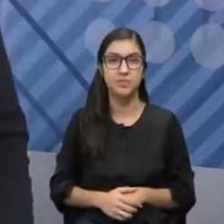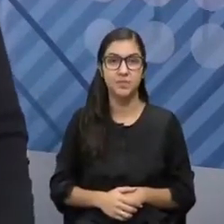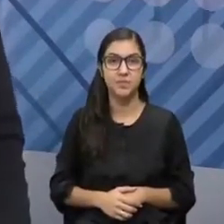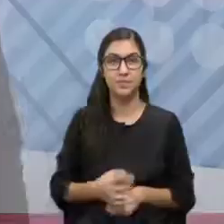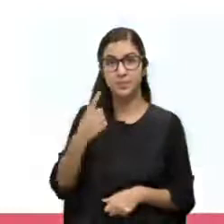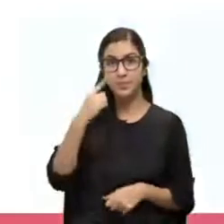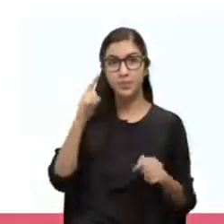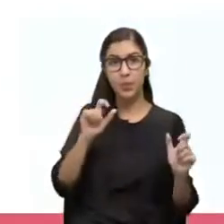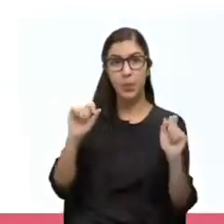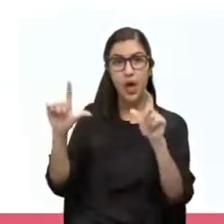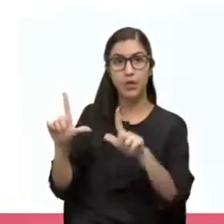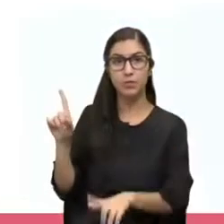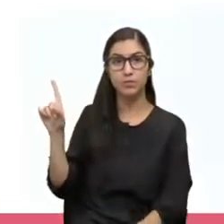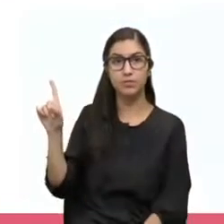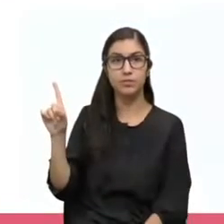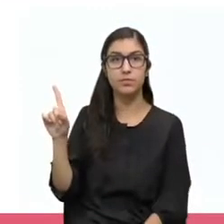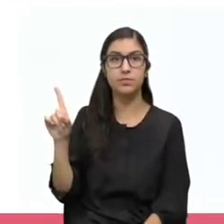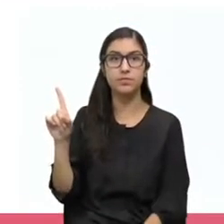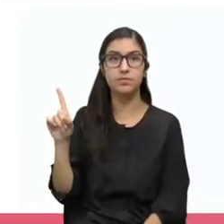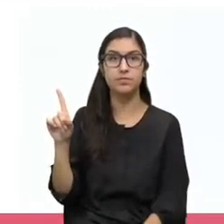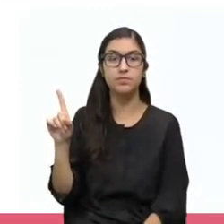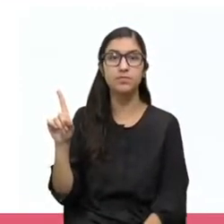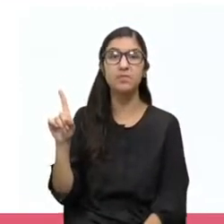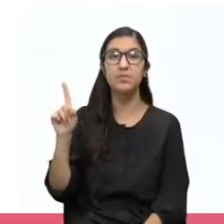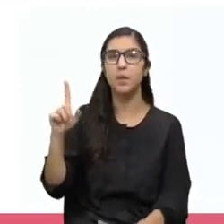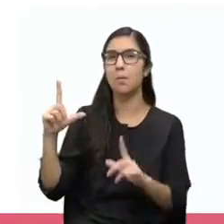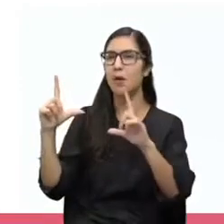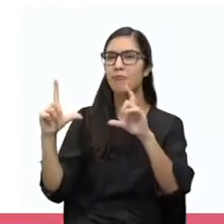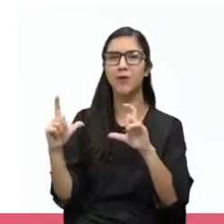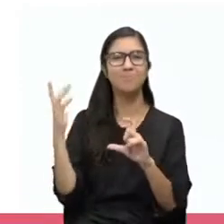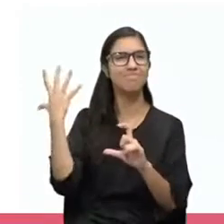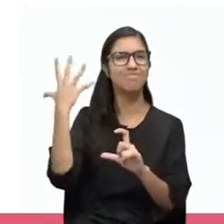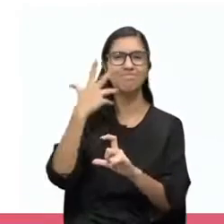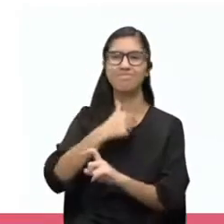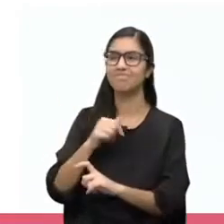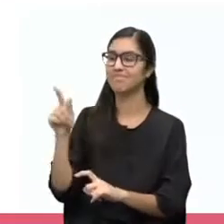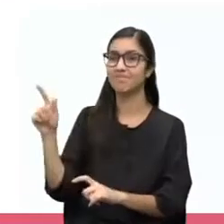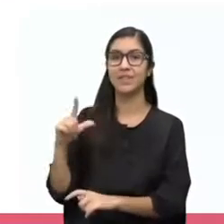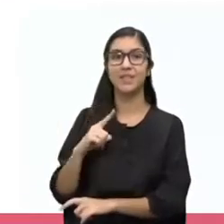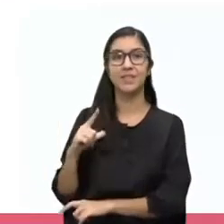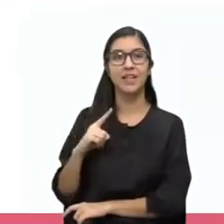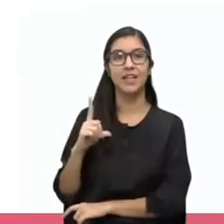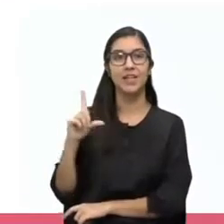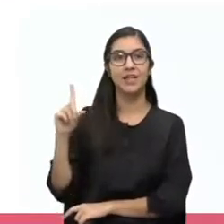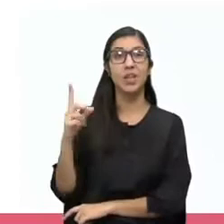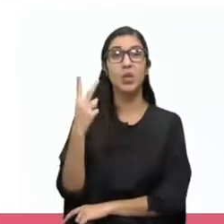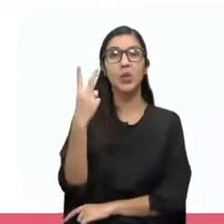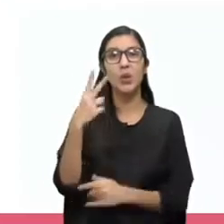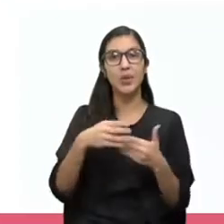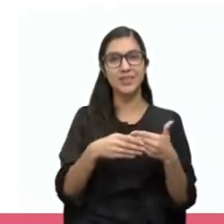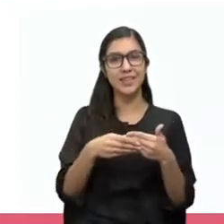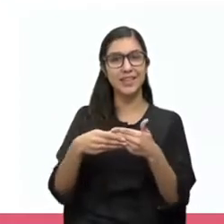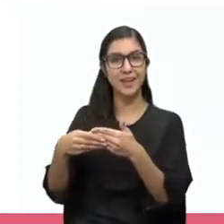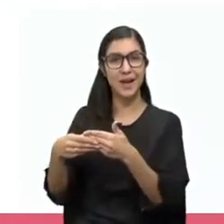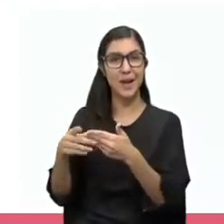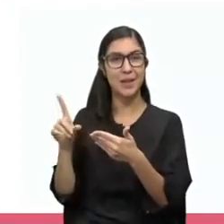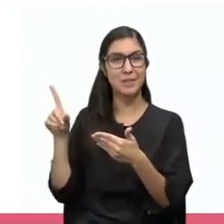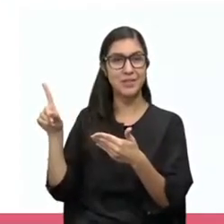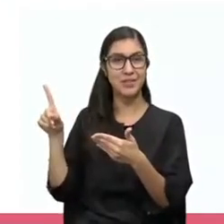Vamos ao quadro. Essa é uma foto belíssima de dois guias intérpretes de